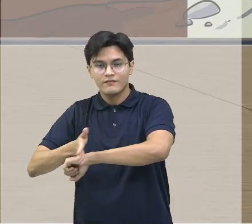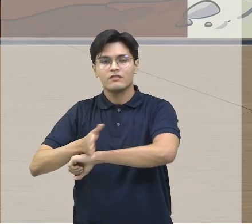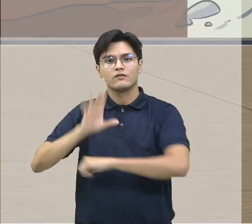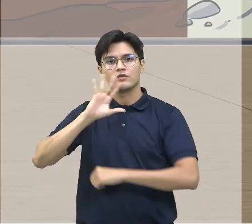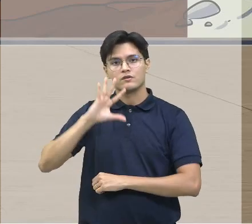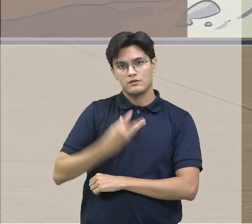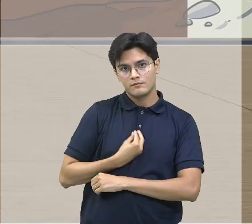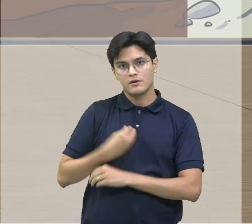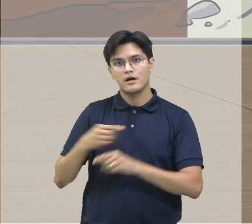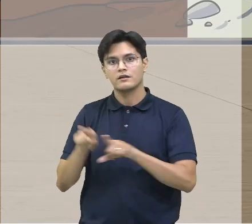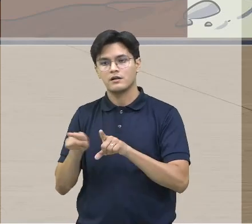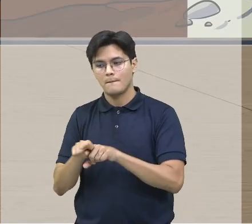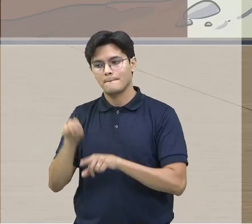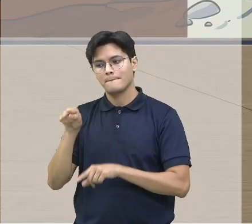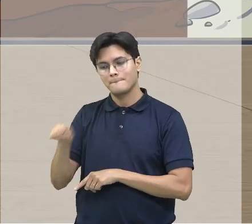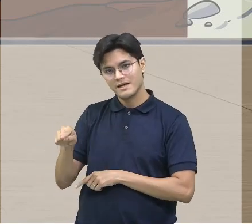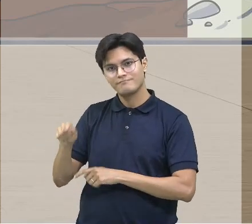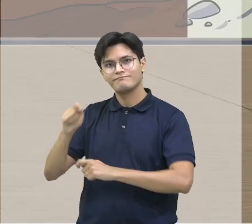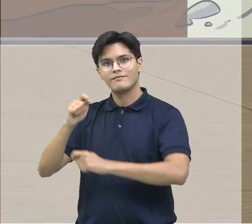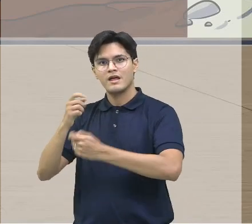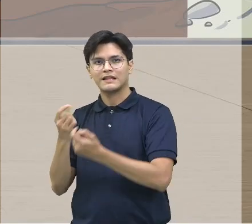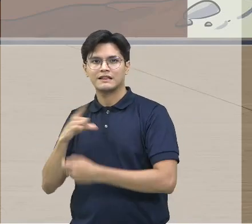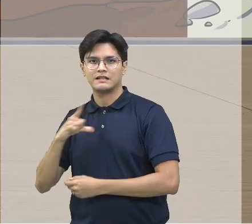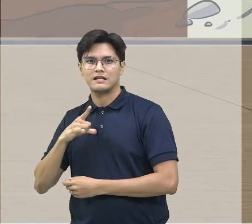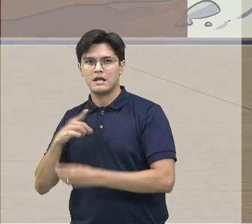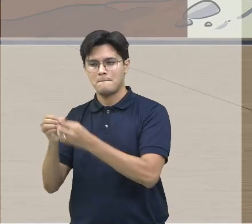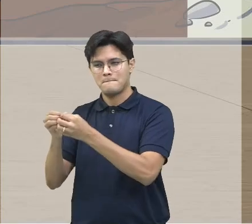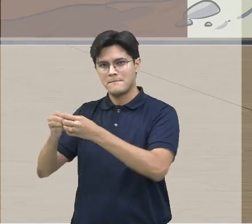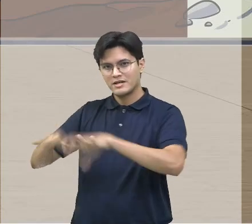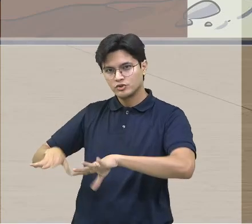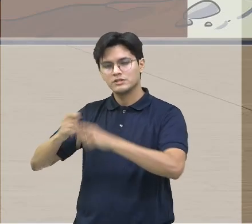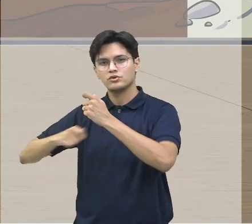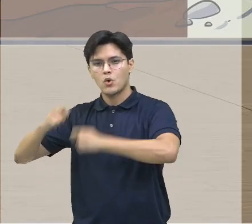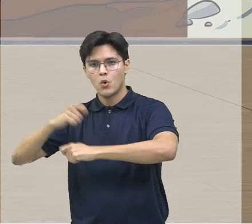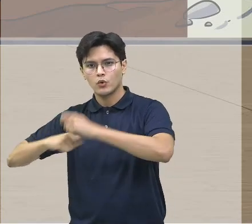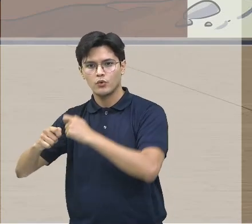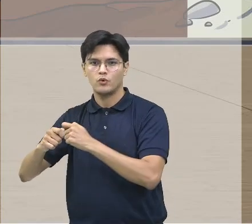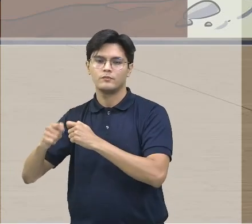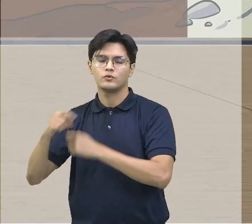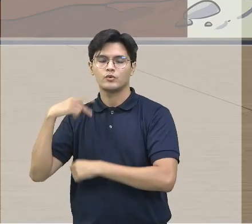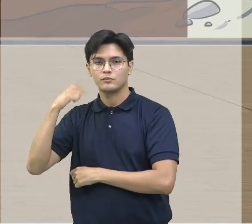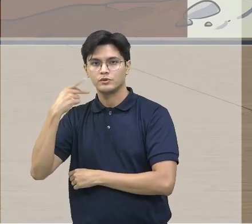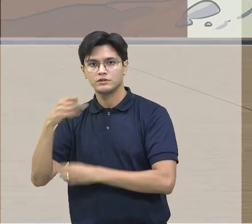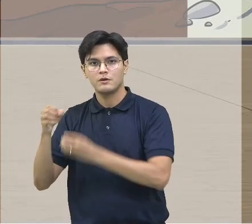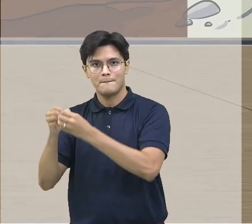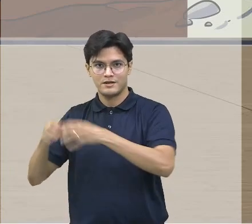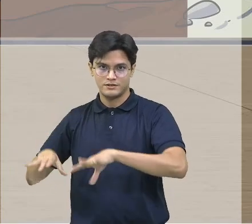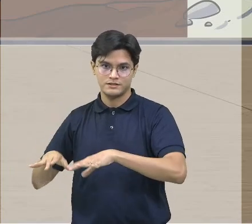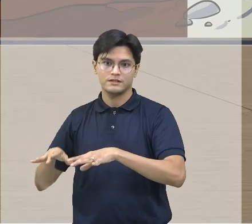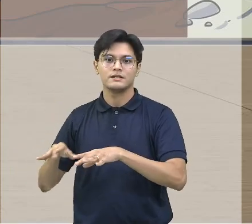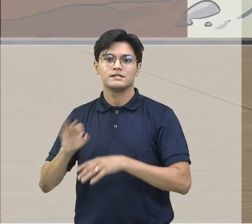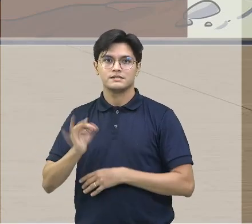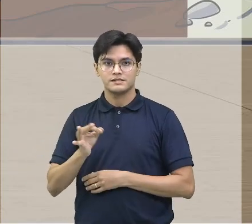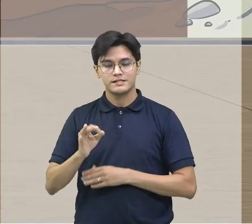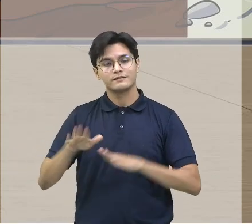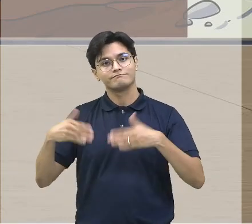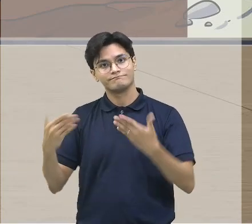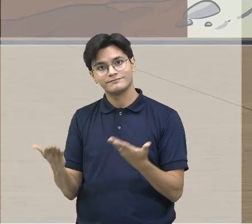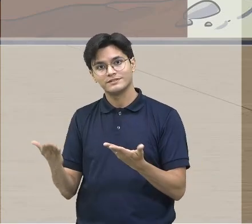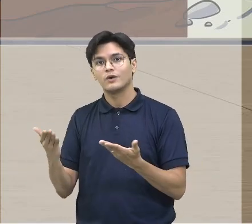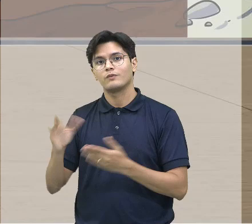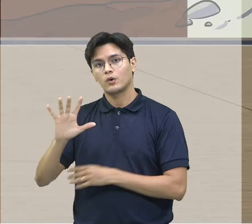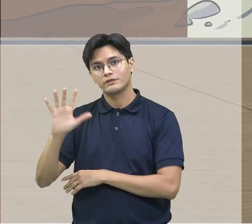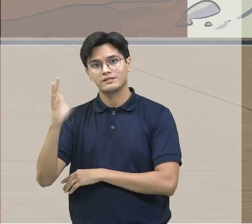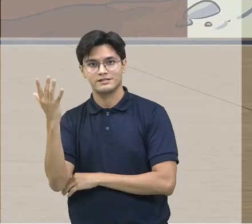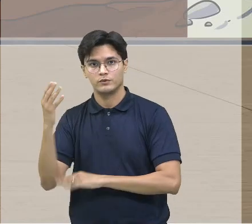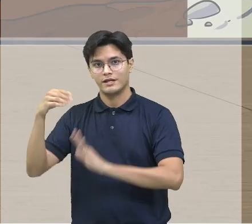econômica. Então esses fatores todos juntos somados vão gerar essa chamada queda do Império Romano, tá bom?